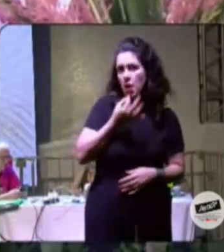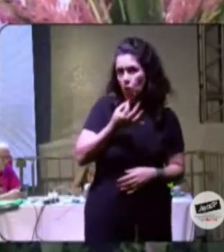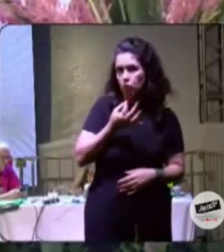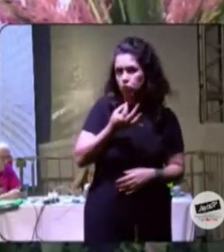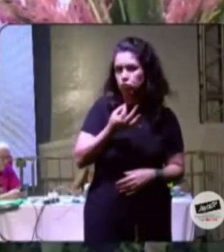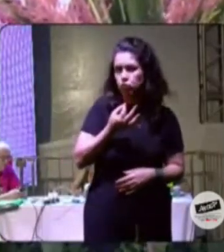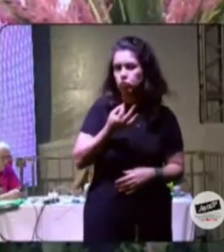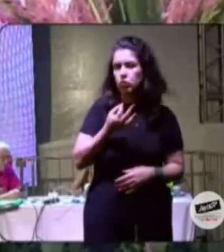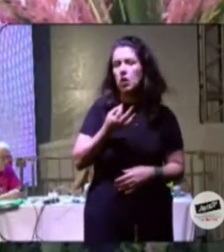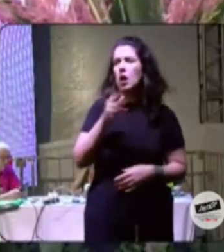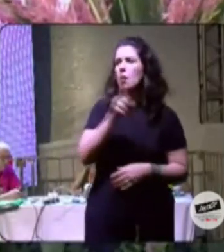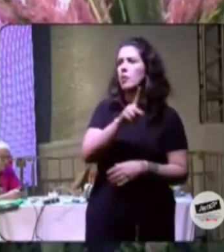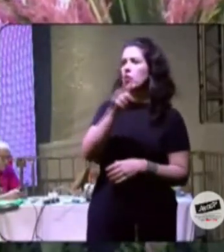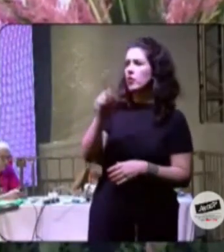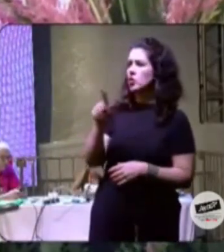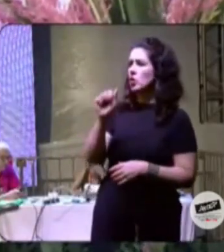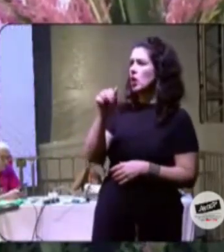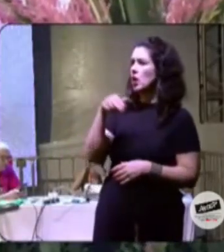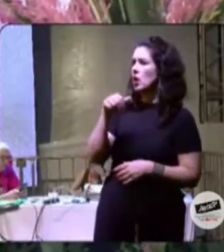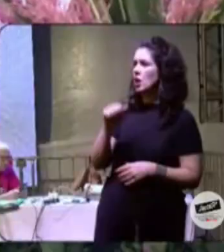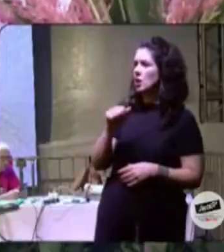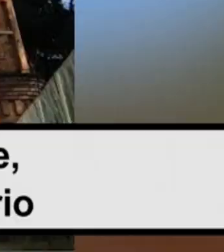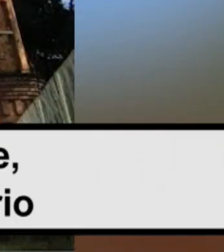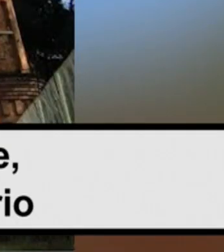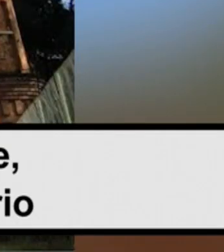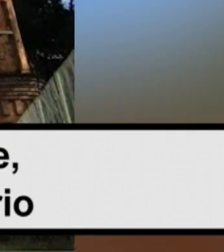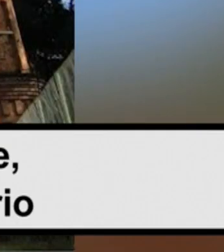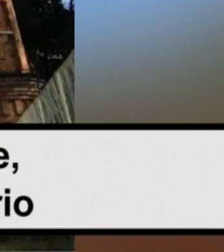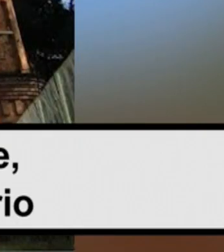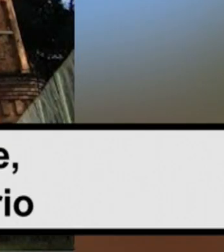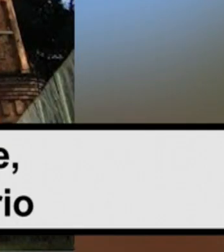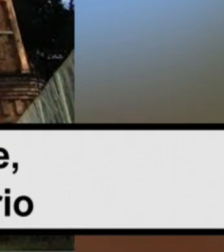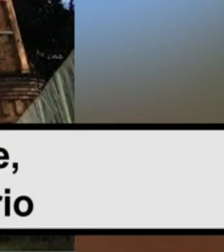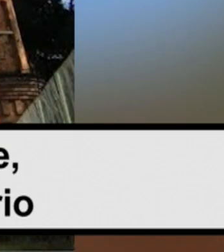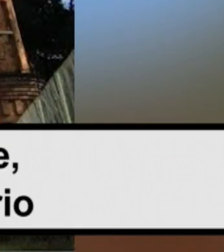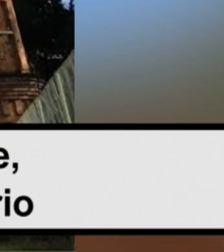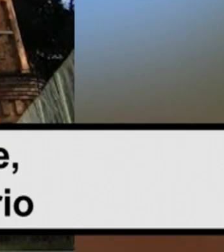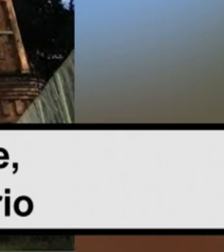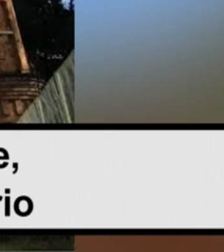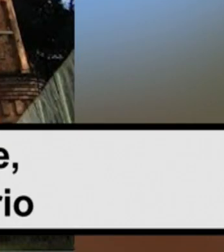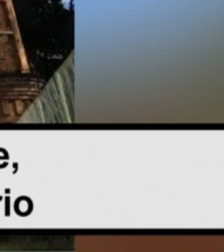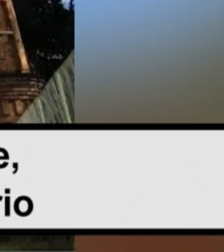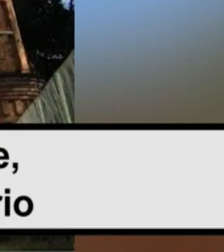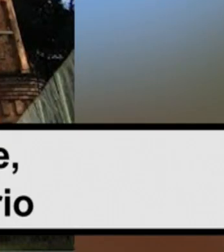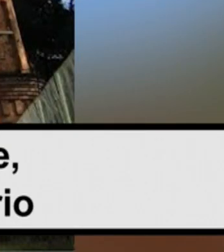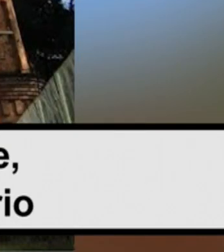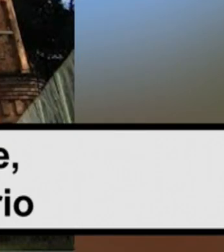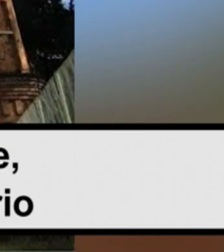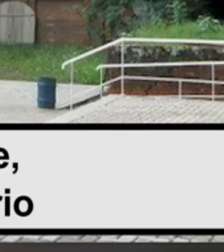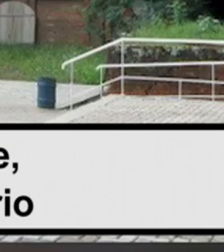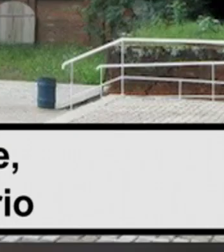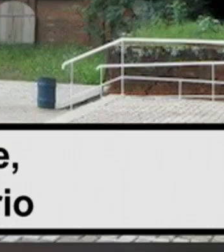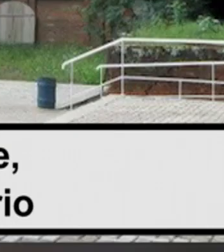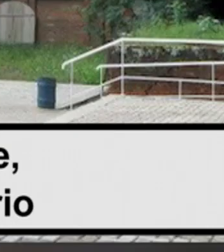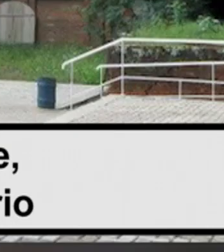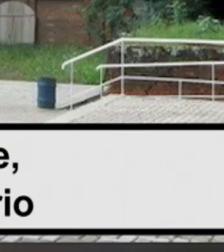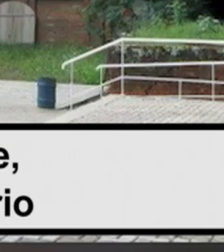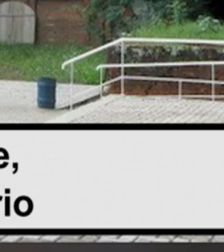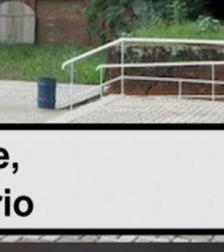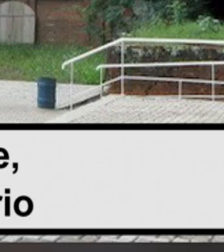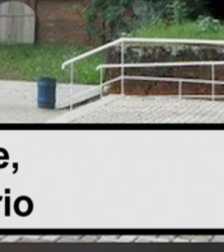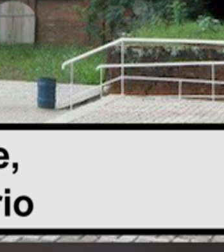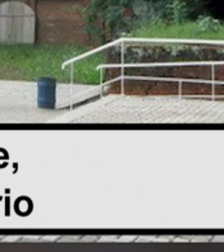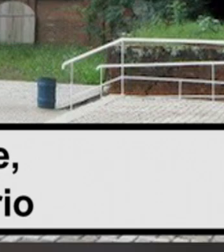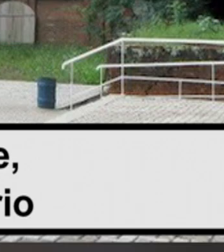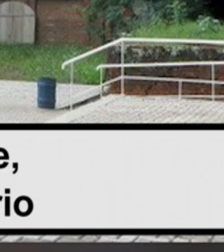a tarde deste próximo domingo, dia 3 de setembro. A finalidade é definir as principais